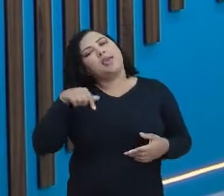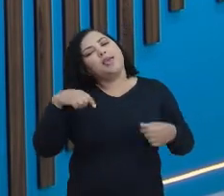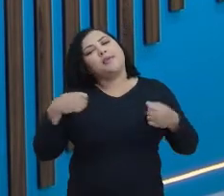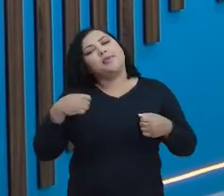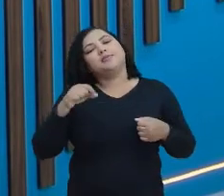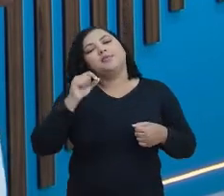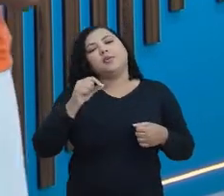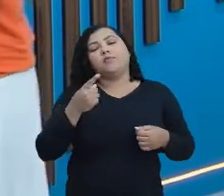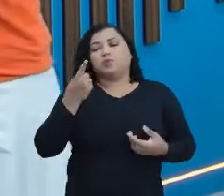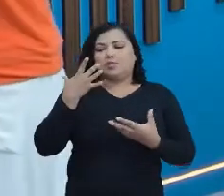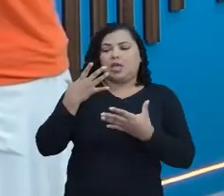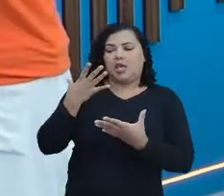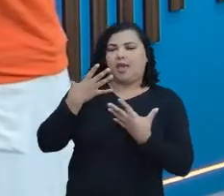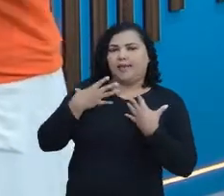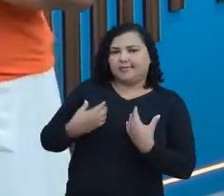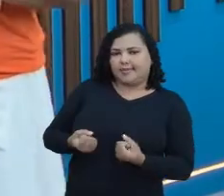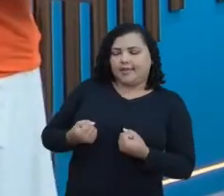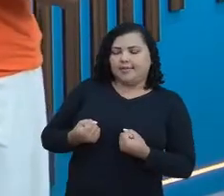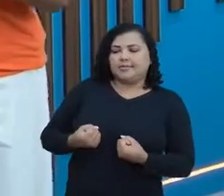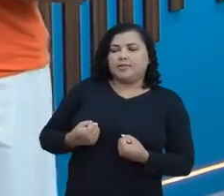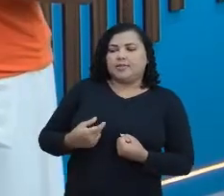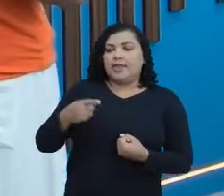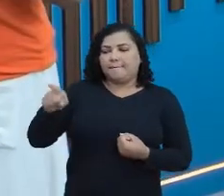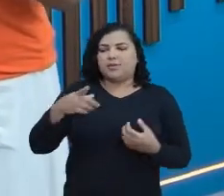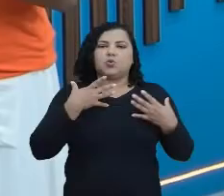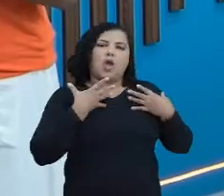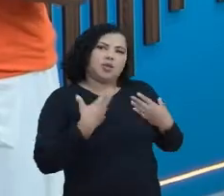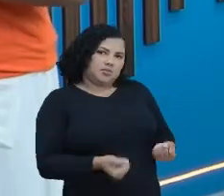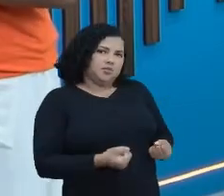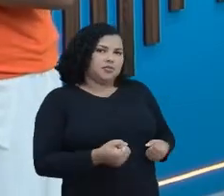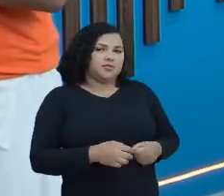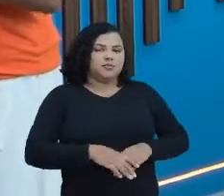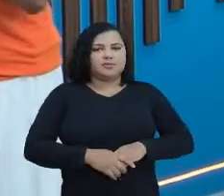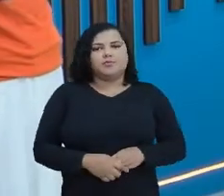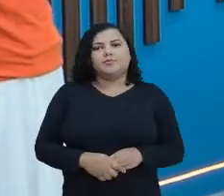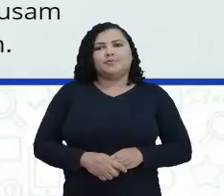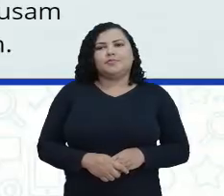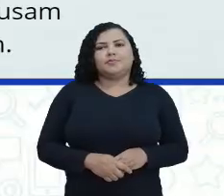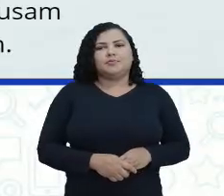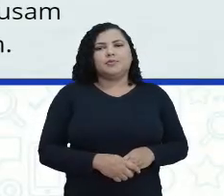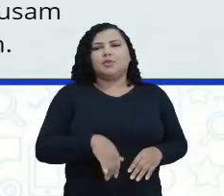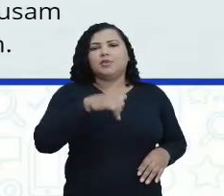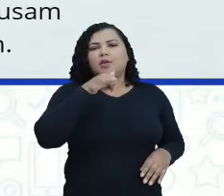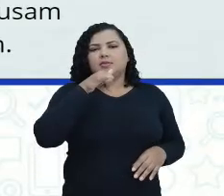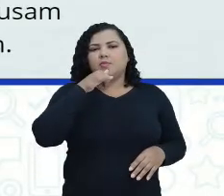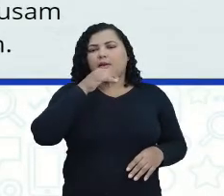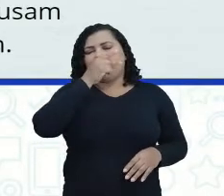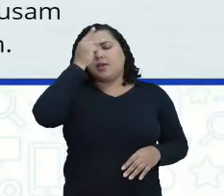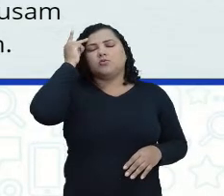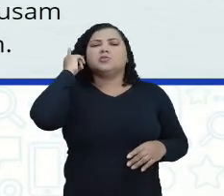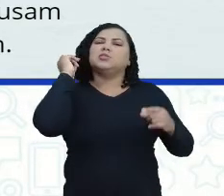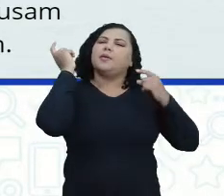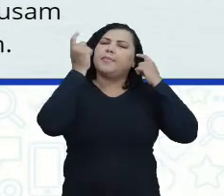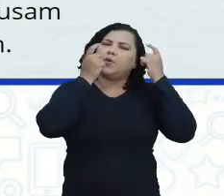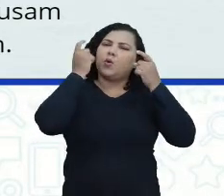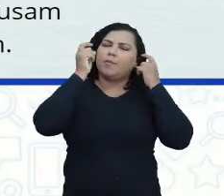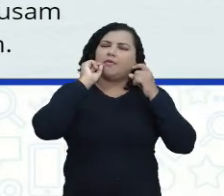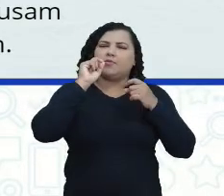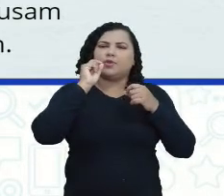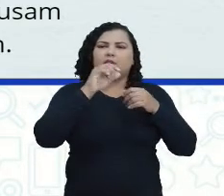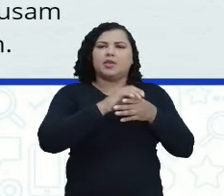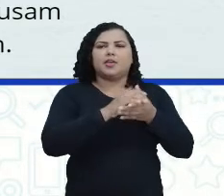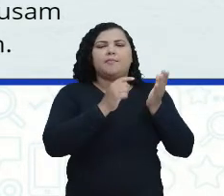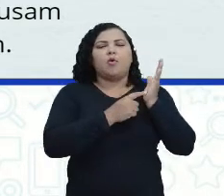aceitar. Certas pessoas se preocupavam em decorar a identificação que funcionou como uma espécie de RG